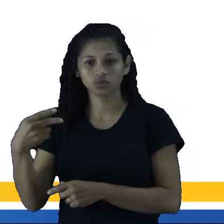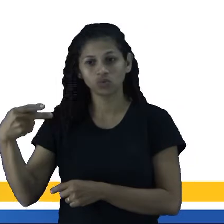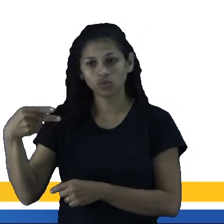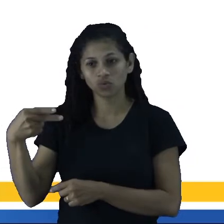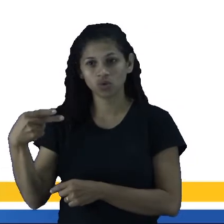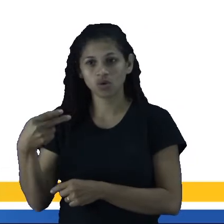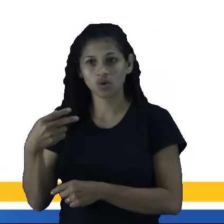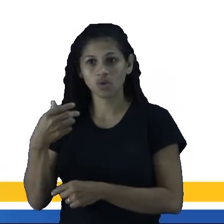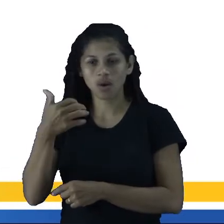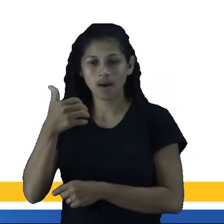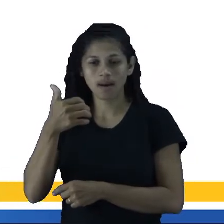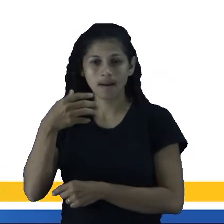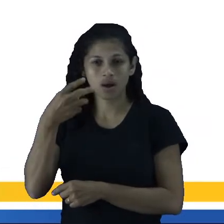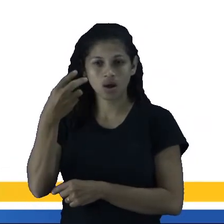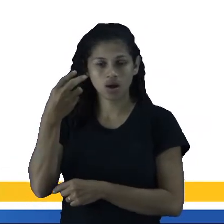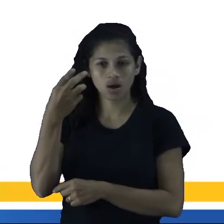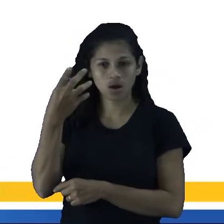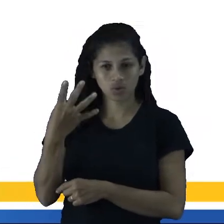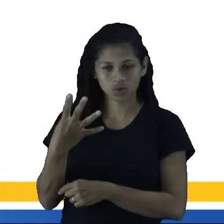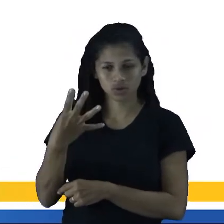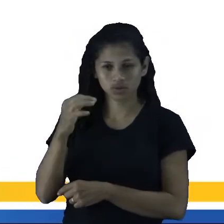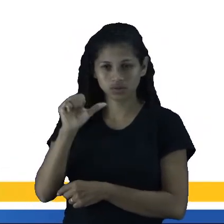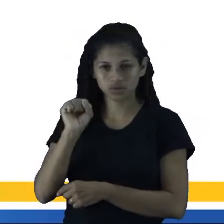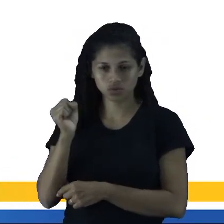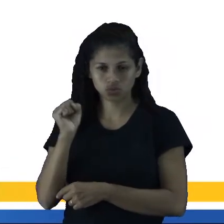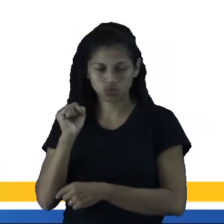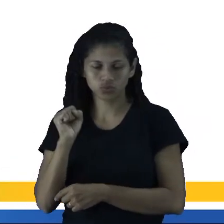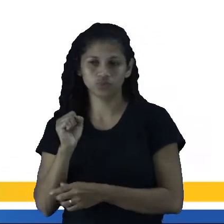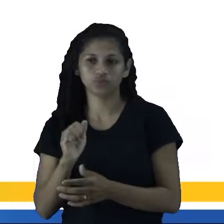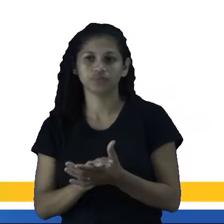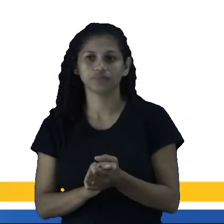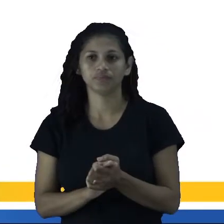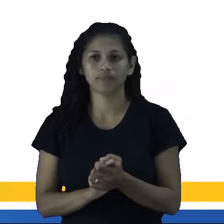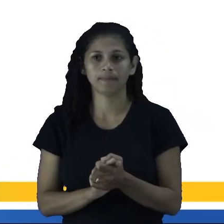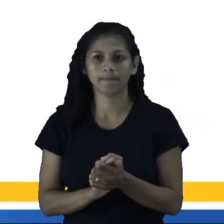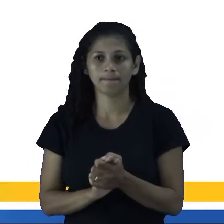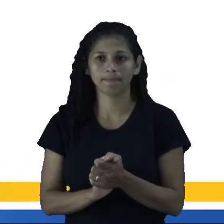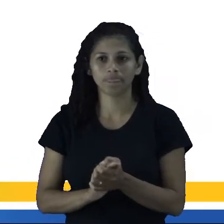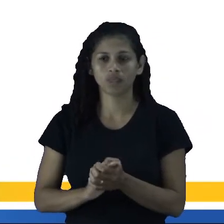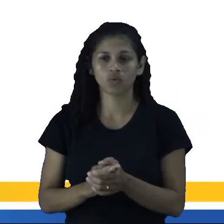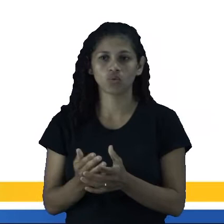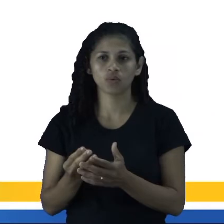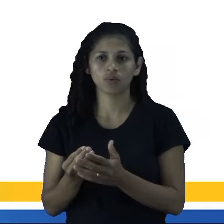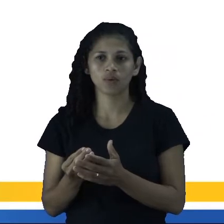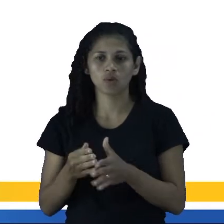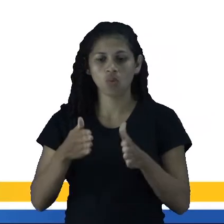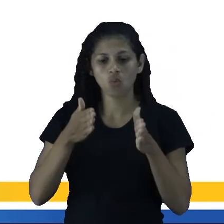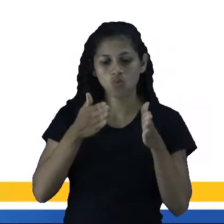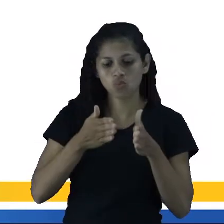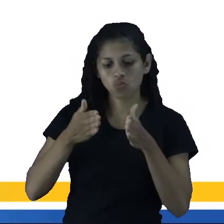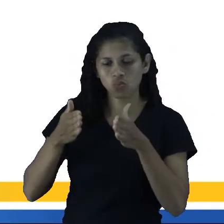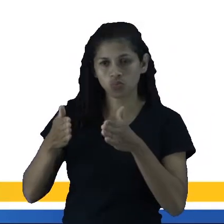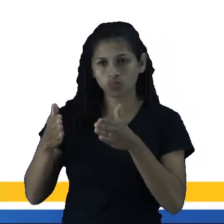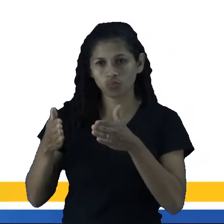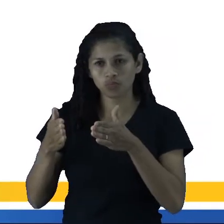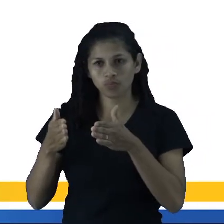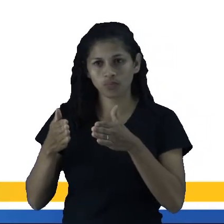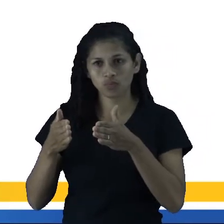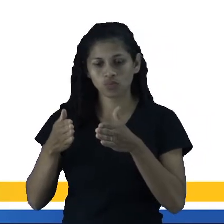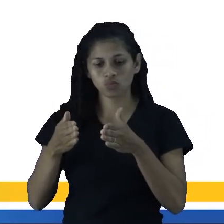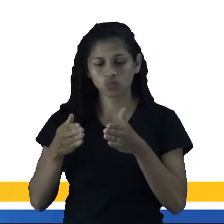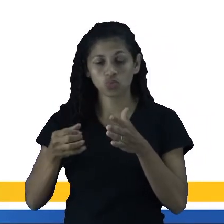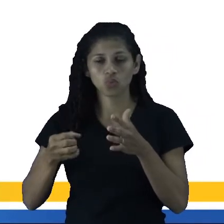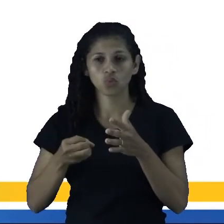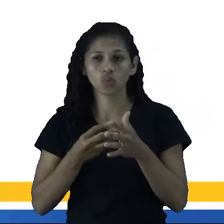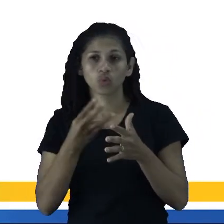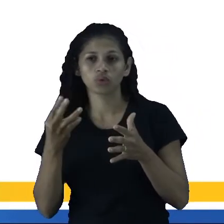anagramas. Preste bem atenção. Quando cair permutação que pede um elemento ao lado do outro, eles contam como se